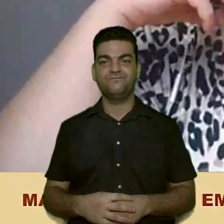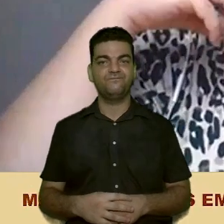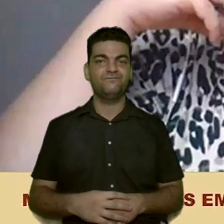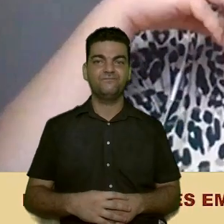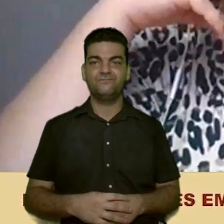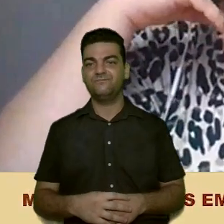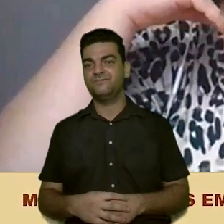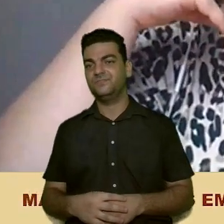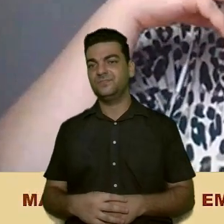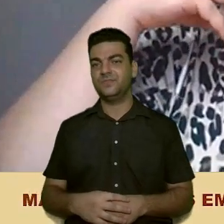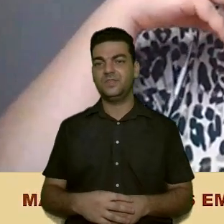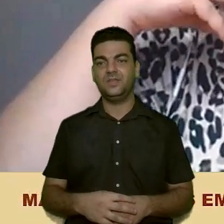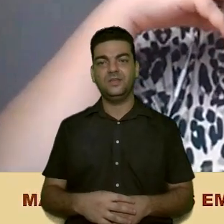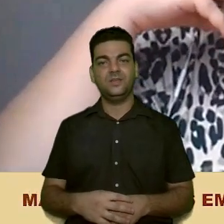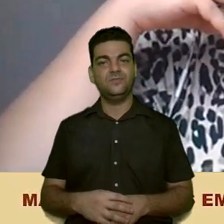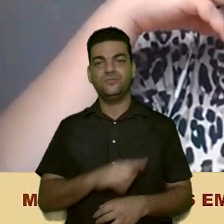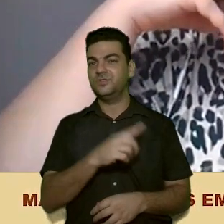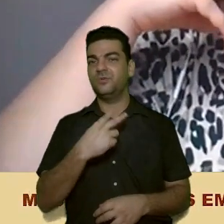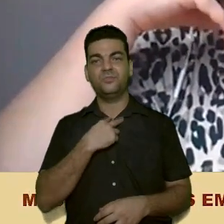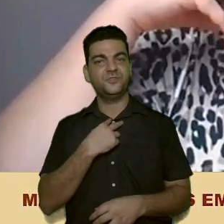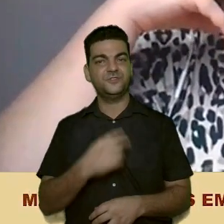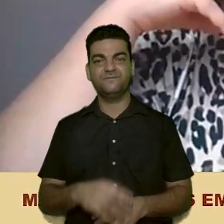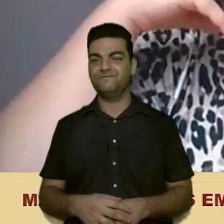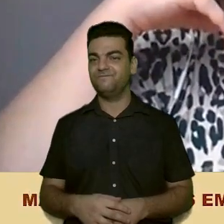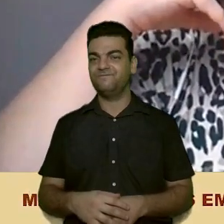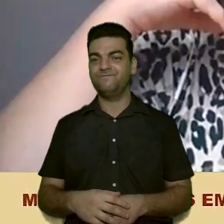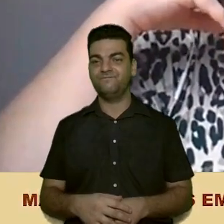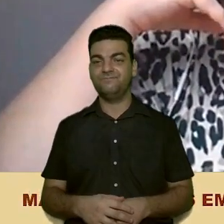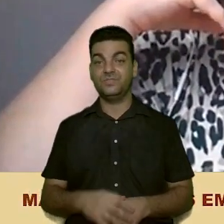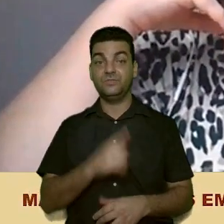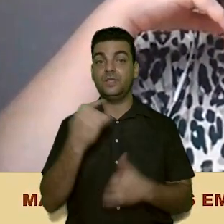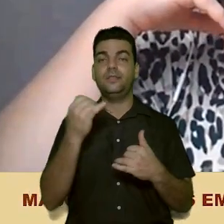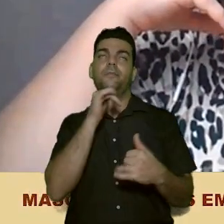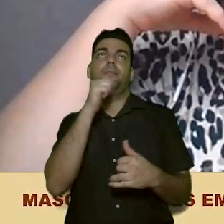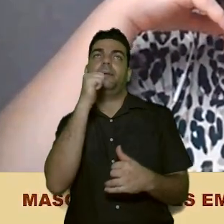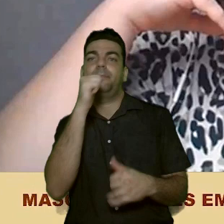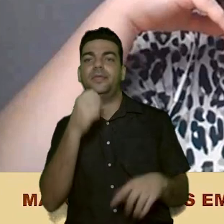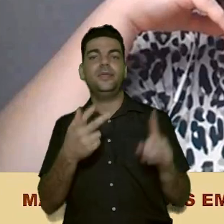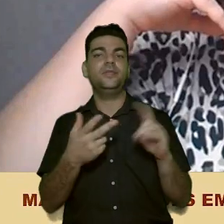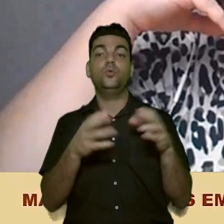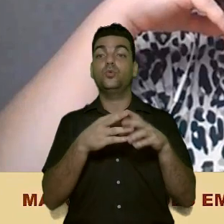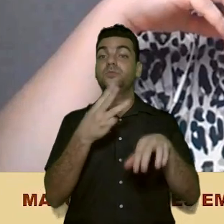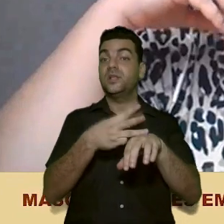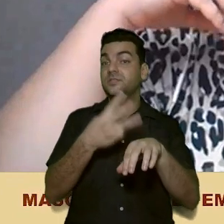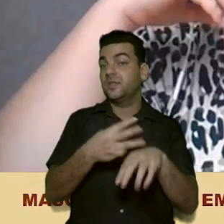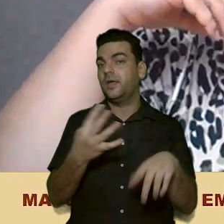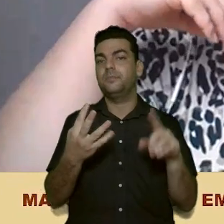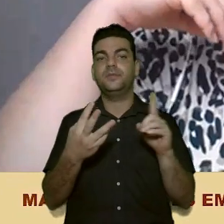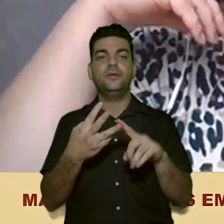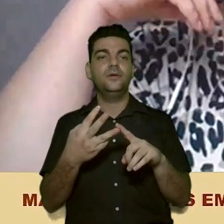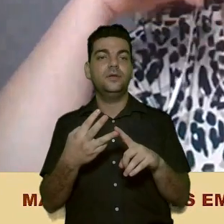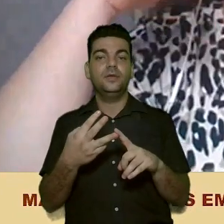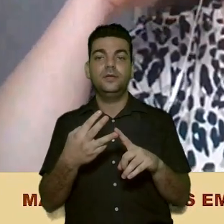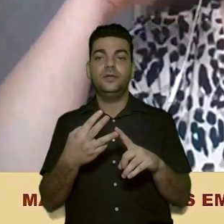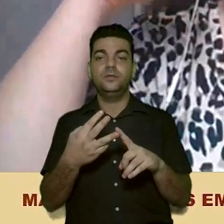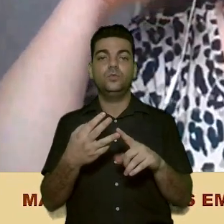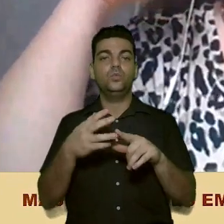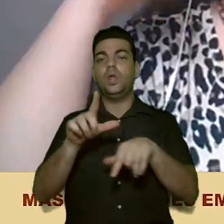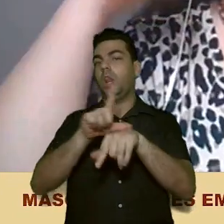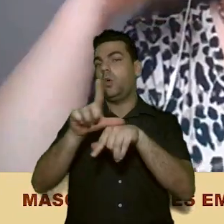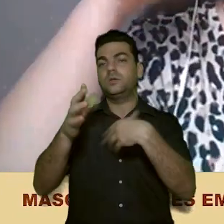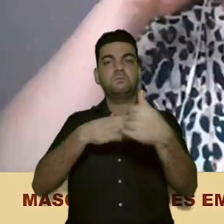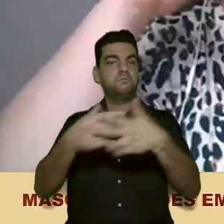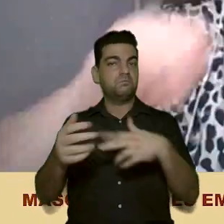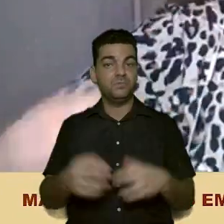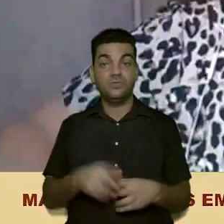preguiça. Tipo assim, não dá. Então, se você está na mesa do bar, se você está no grupinho do WhatsApp, se você está no balcão comprando e